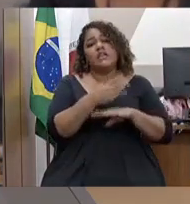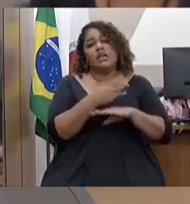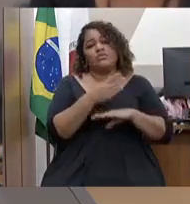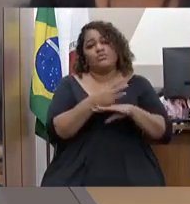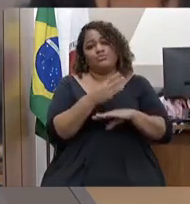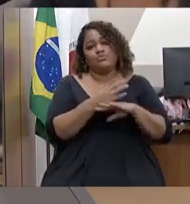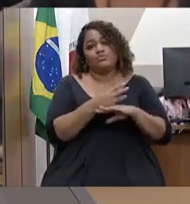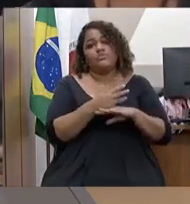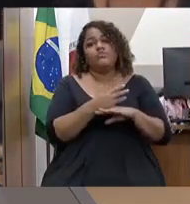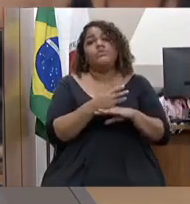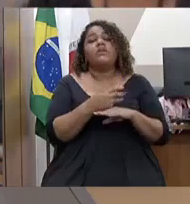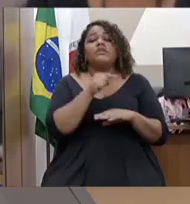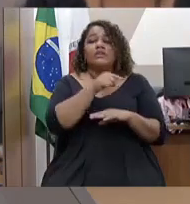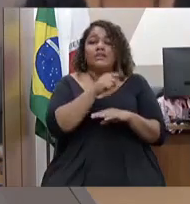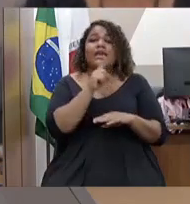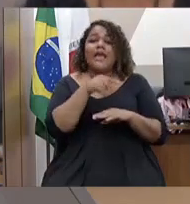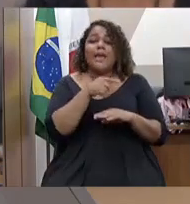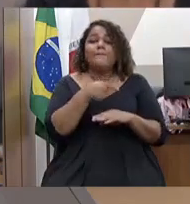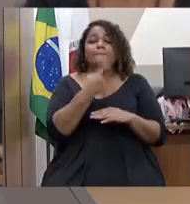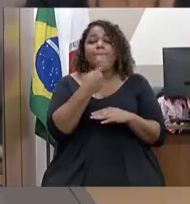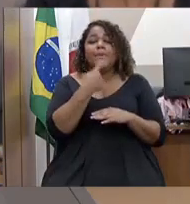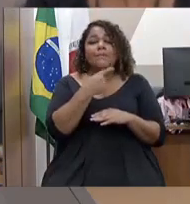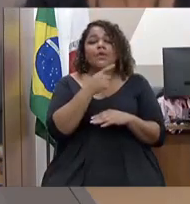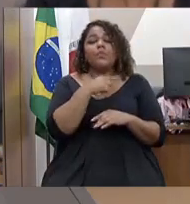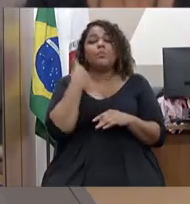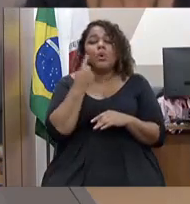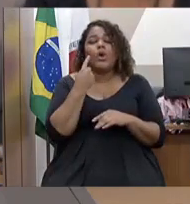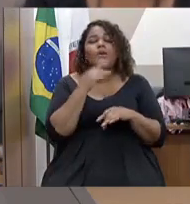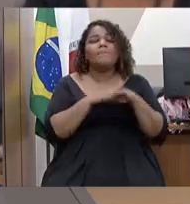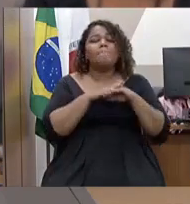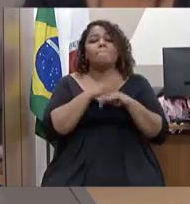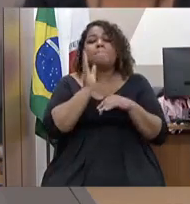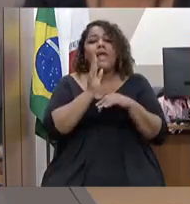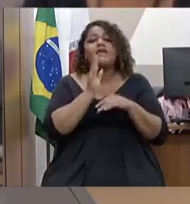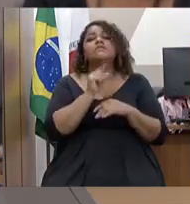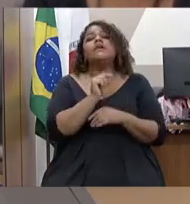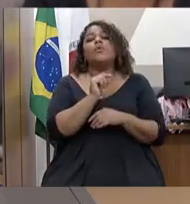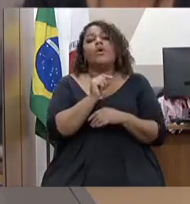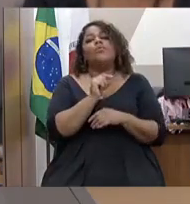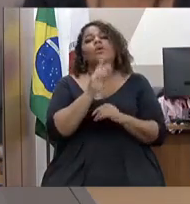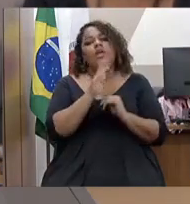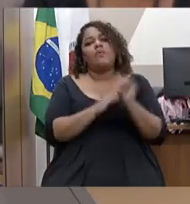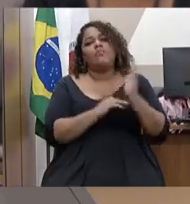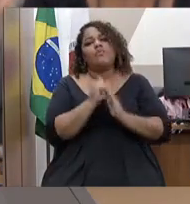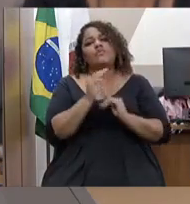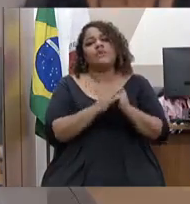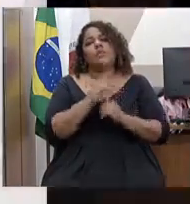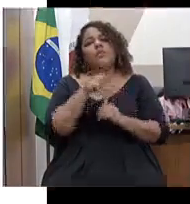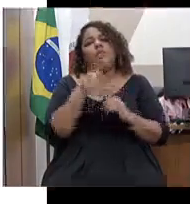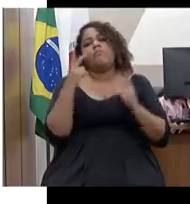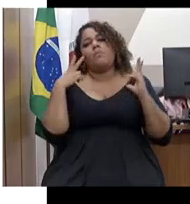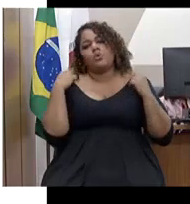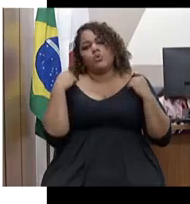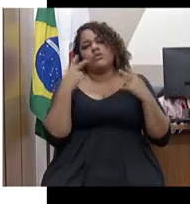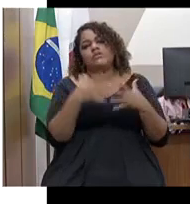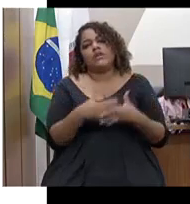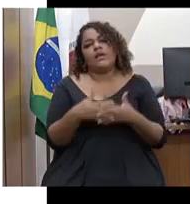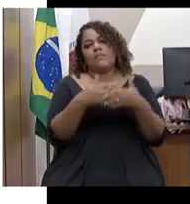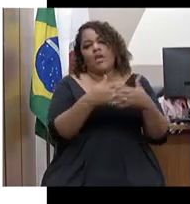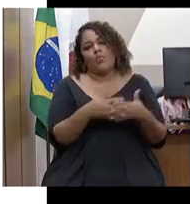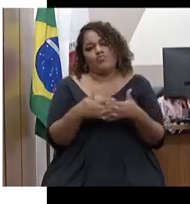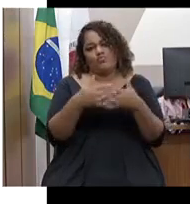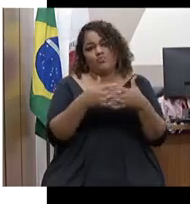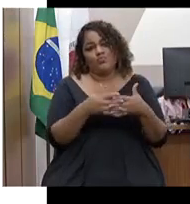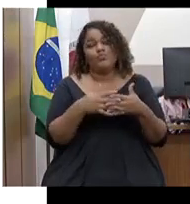das mortes por profissão a primeira delas é um motorista de caminhão vai lembrar que aqui junto aparece o pedreiro